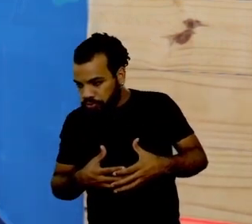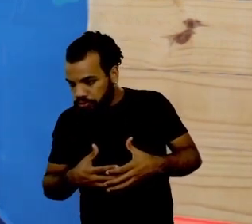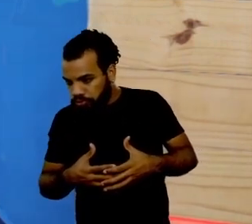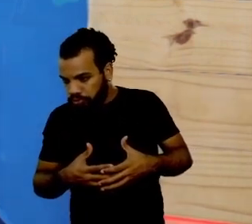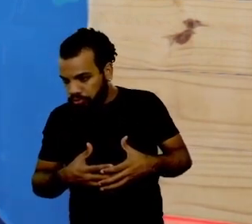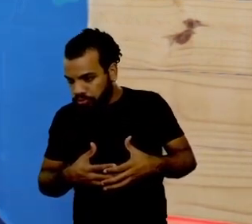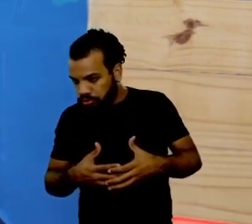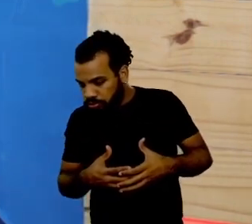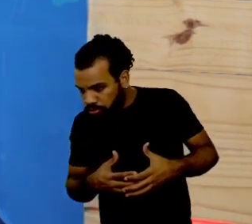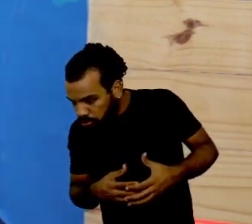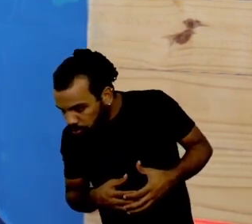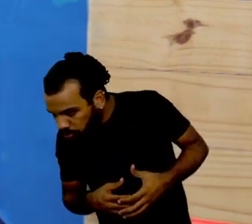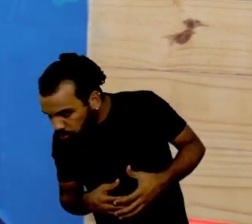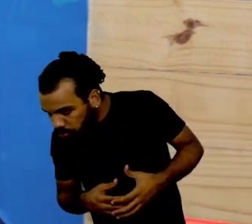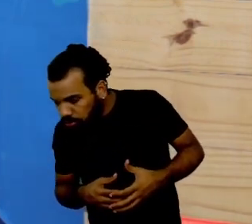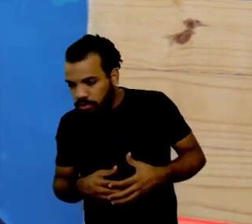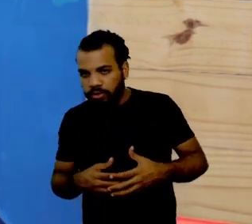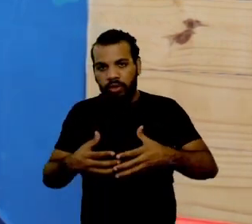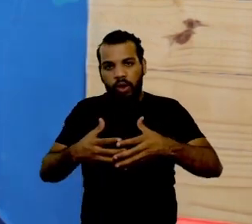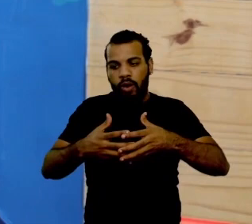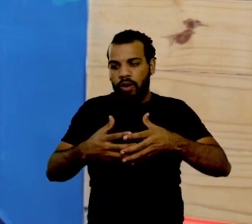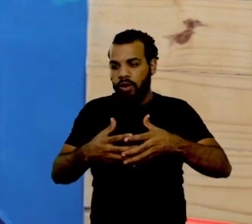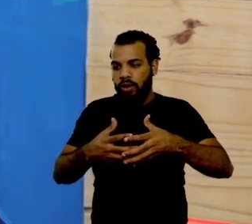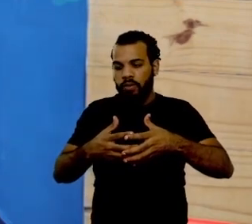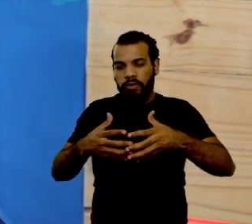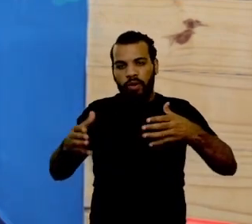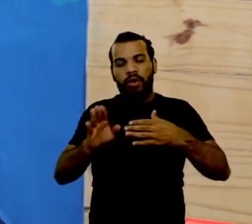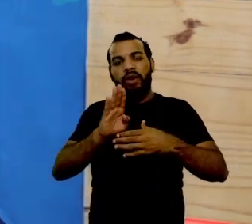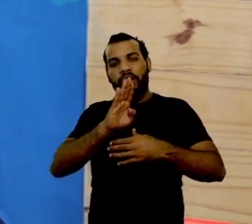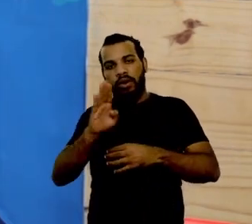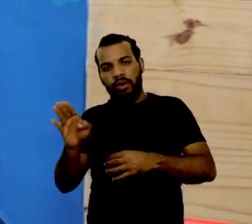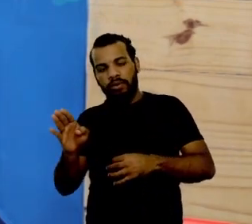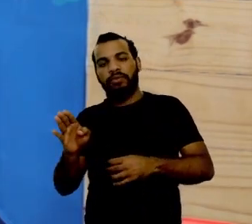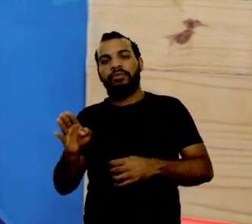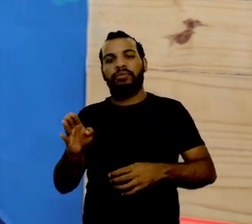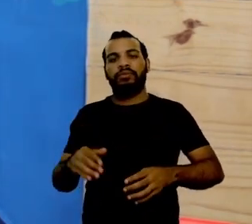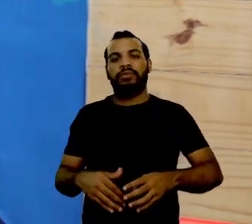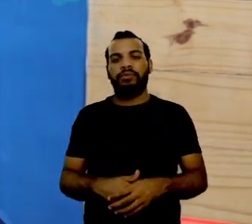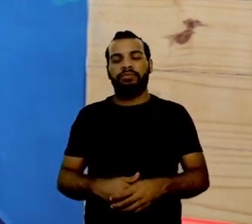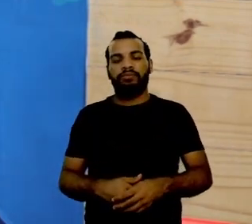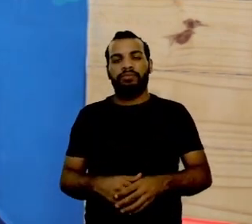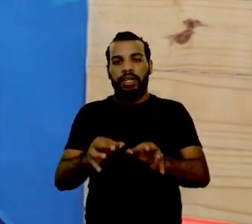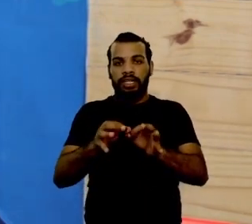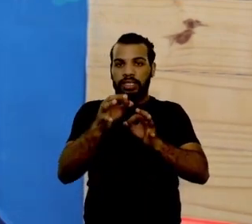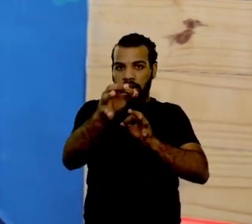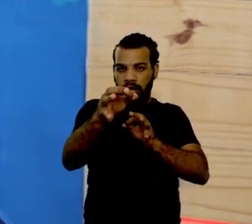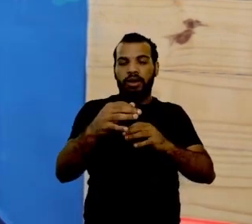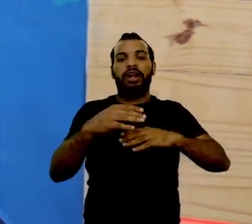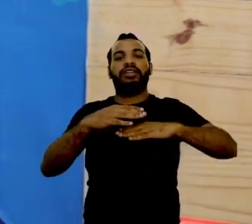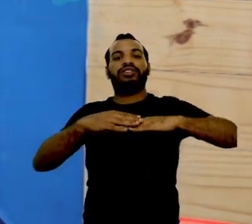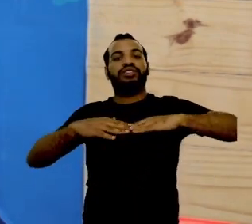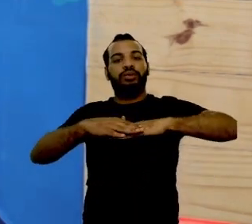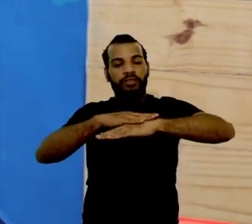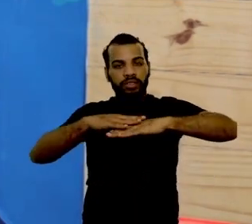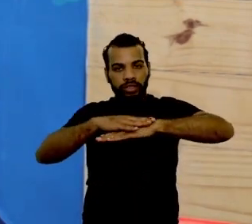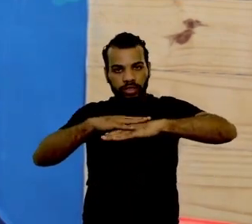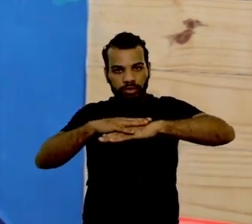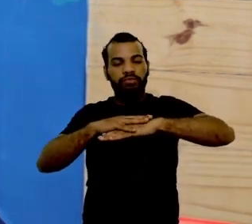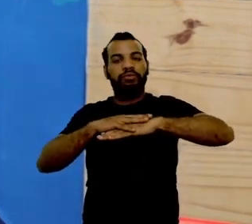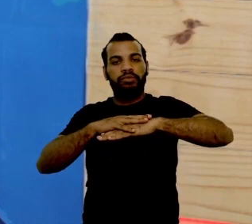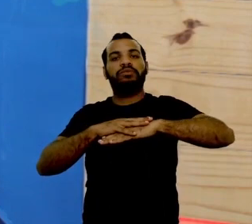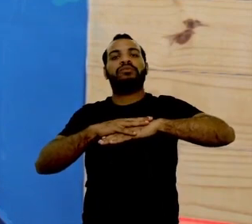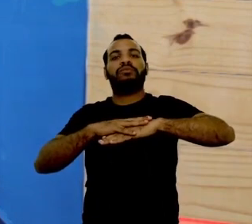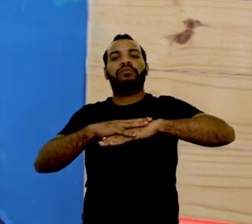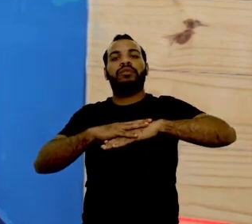A linear, que é a dilatação unidimensional, a superficial, que é